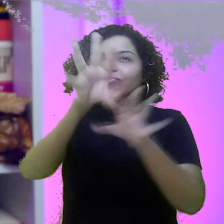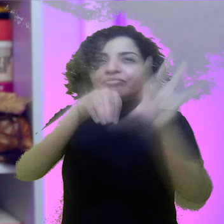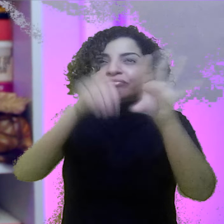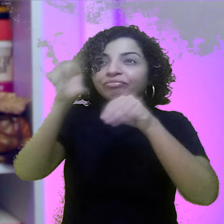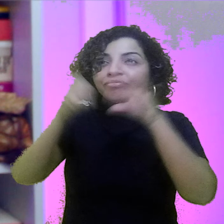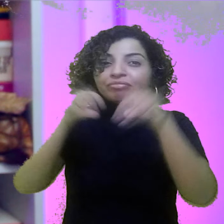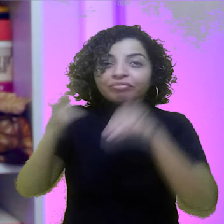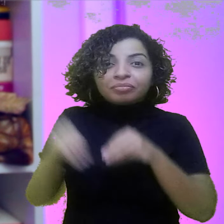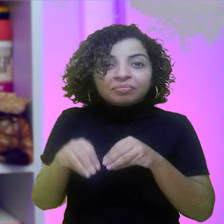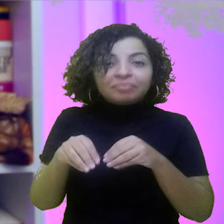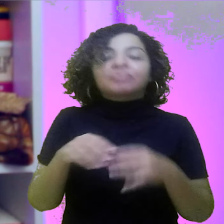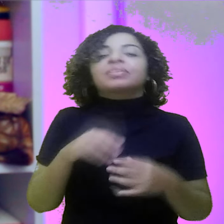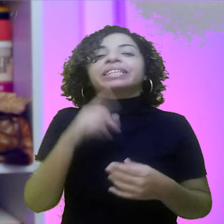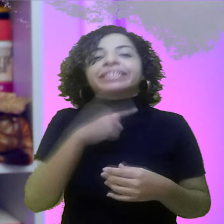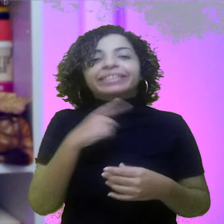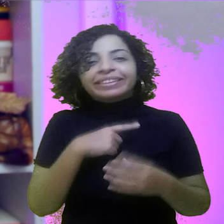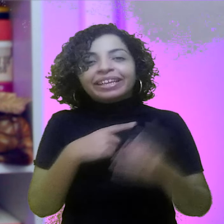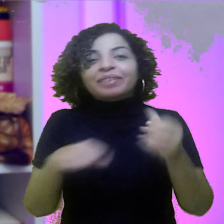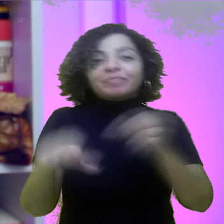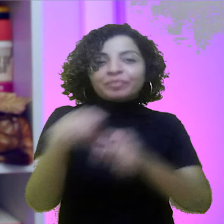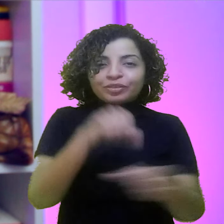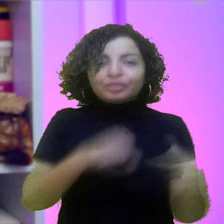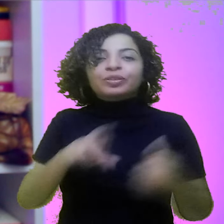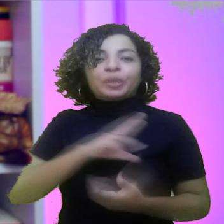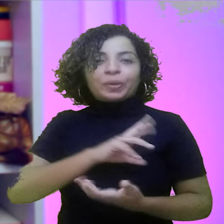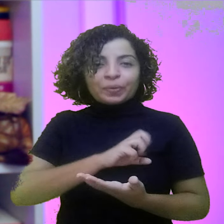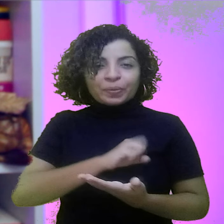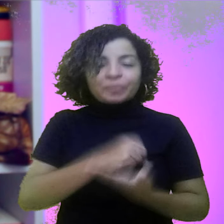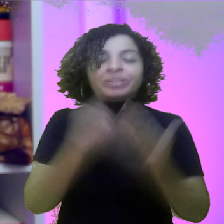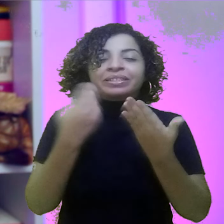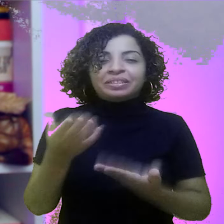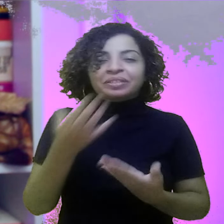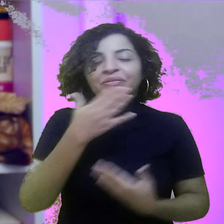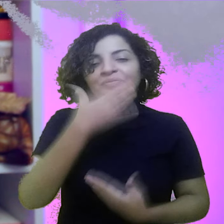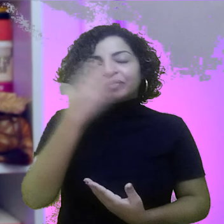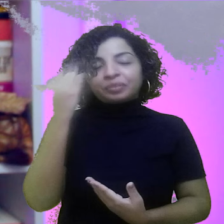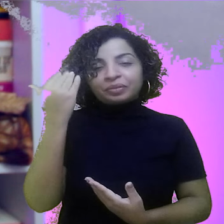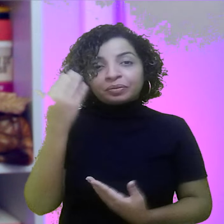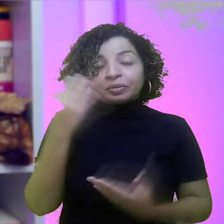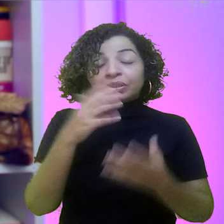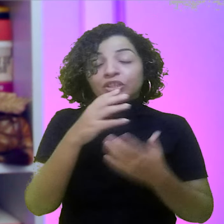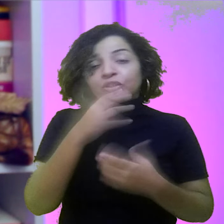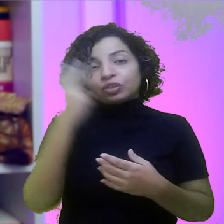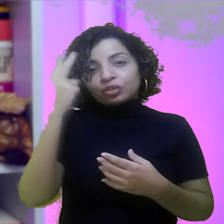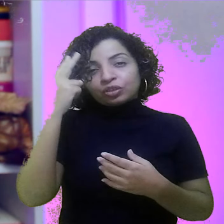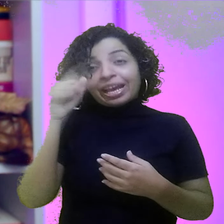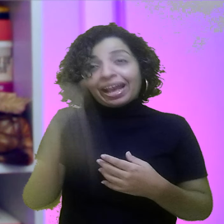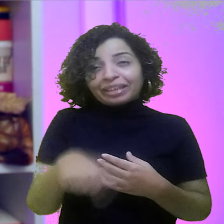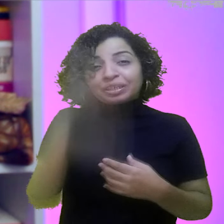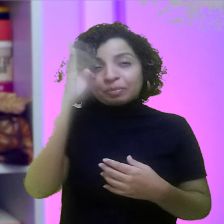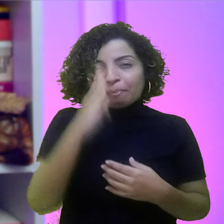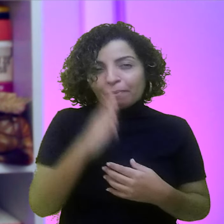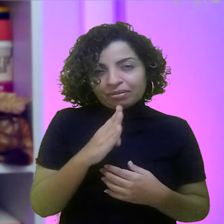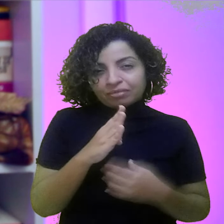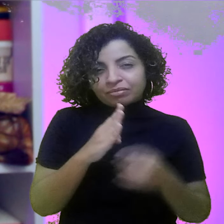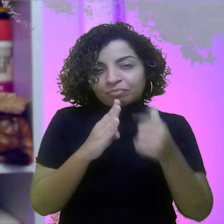Inclán, ele faz esse romance aqui, que virou um clássico. É um escritor pouco conhecido do público brasileiro,